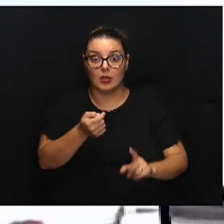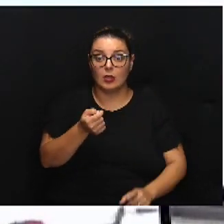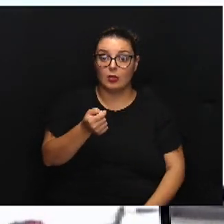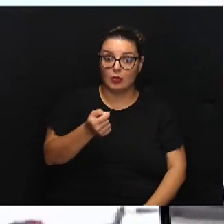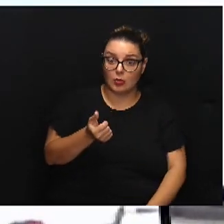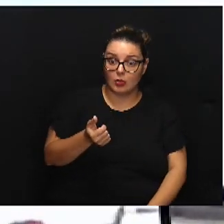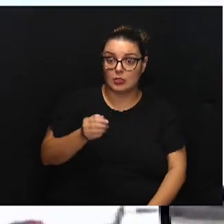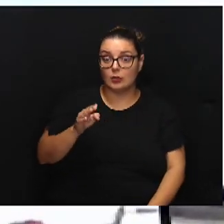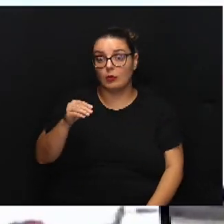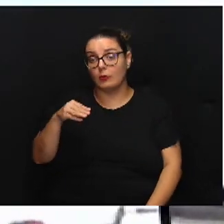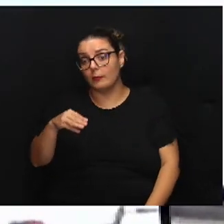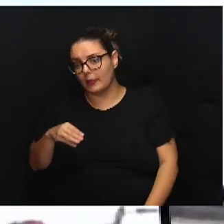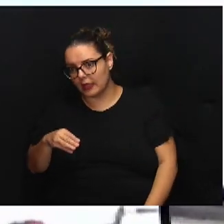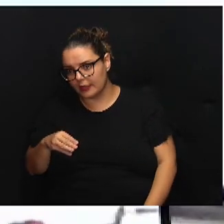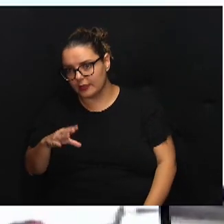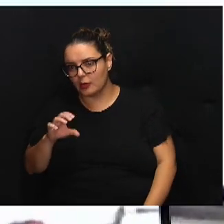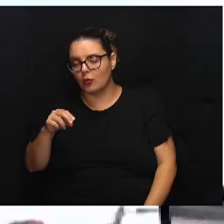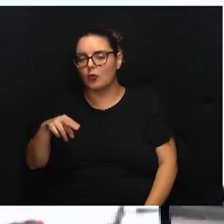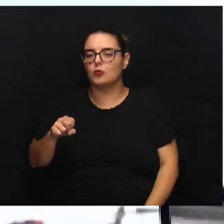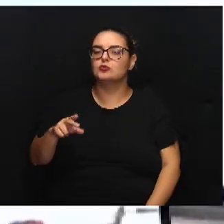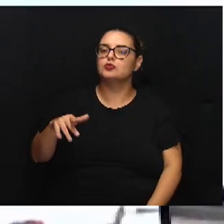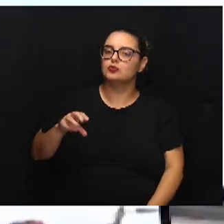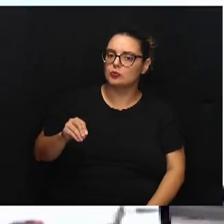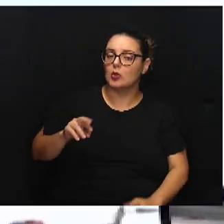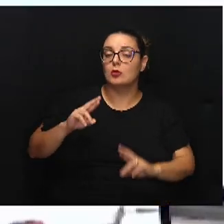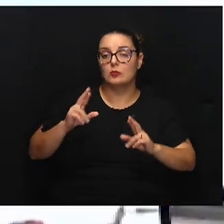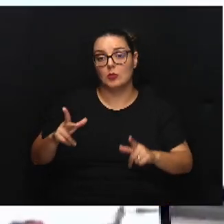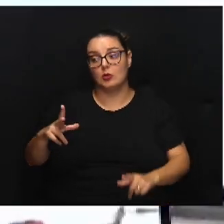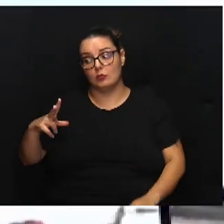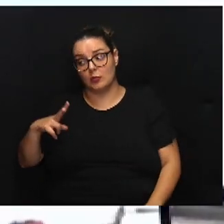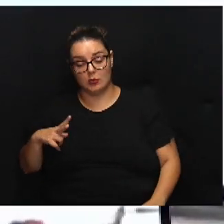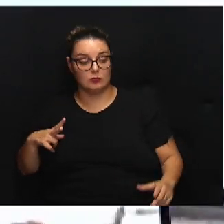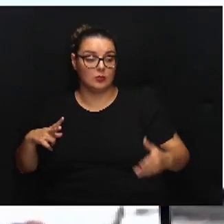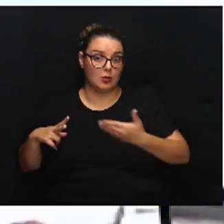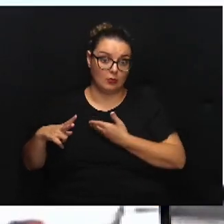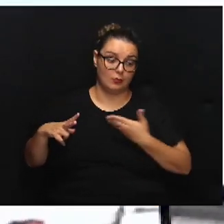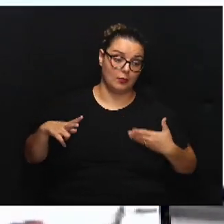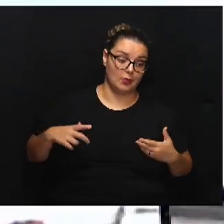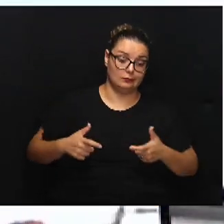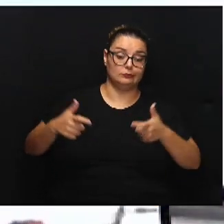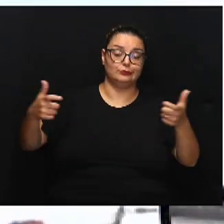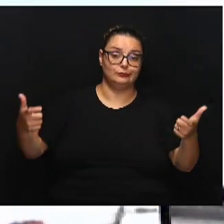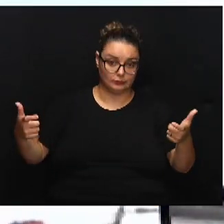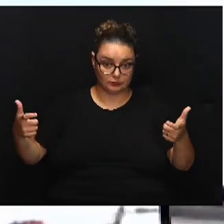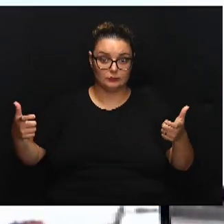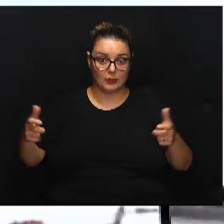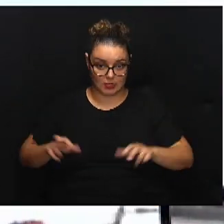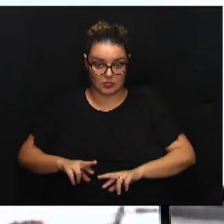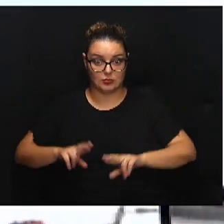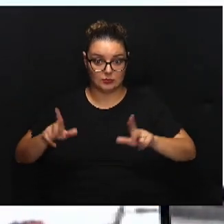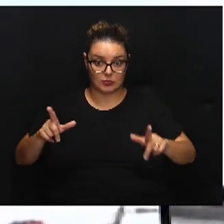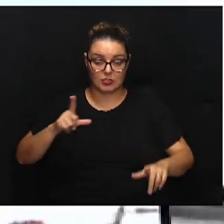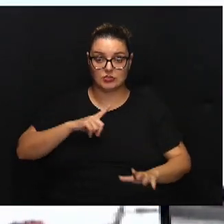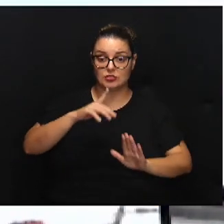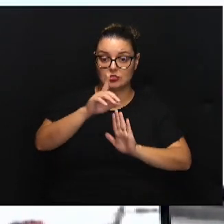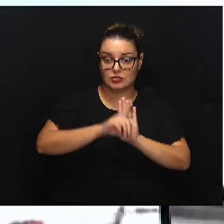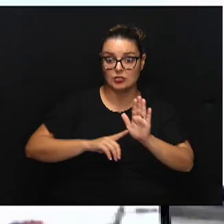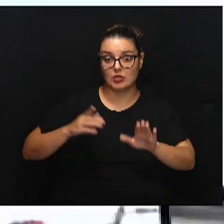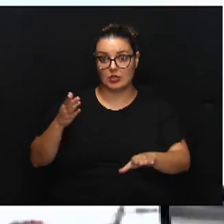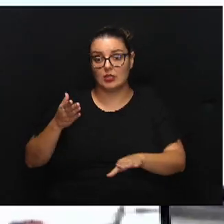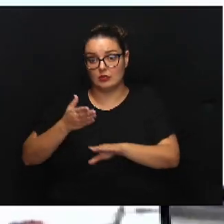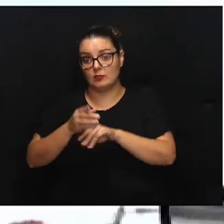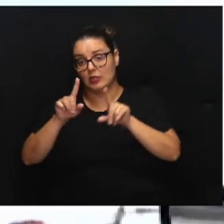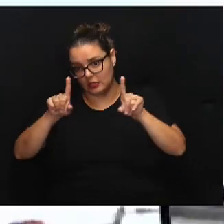de consumo, onde a diferença entre o privado e o público era ainda mais acentuada, porque tinha direito e acesso,